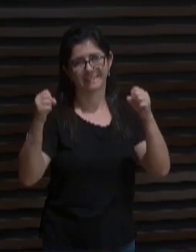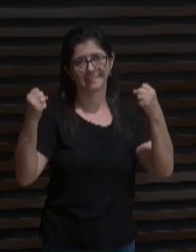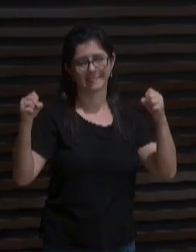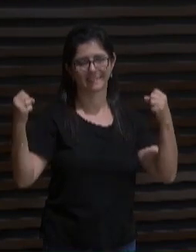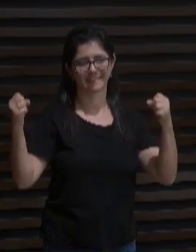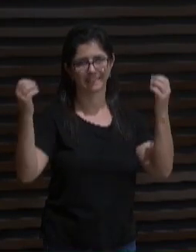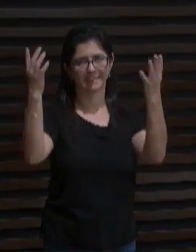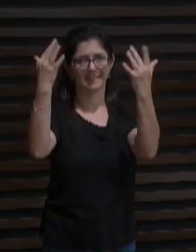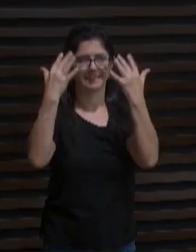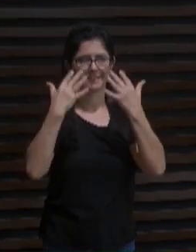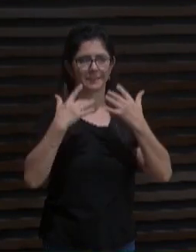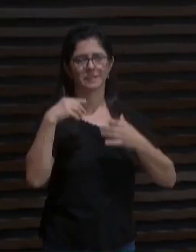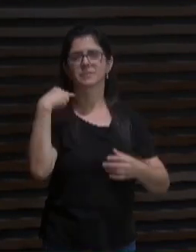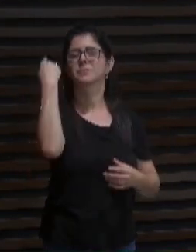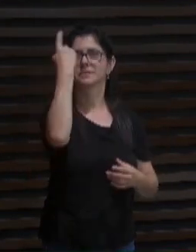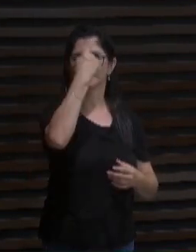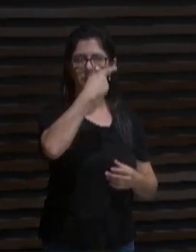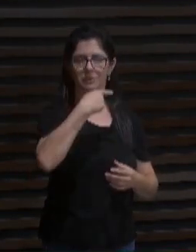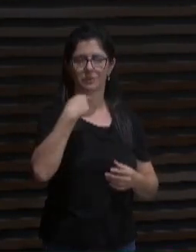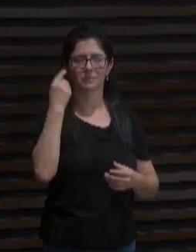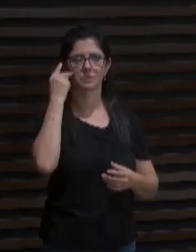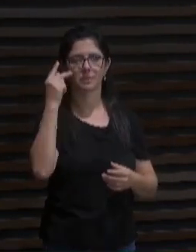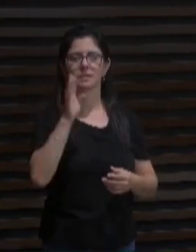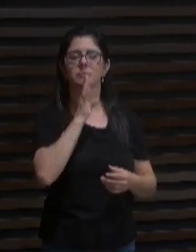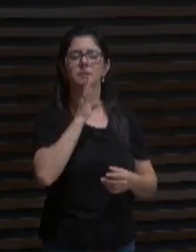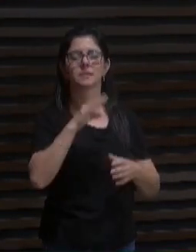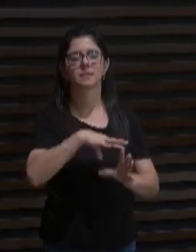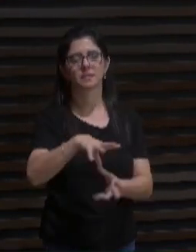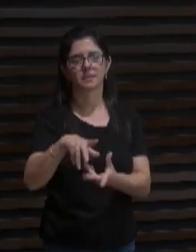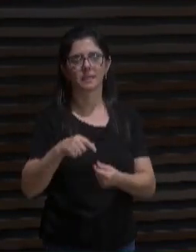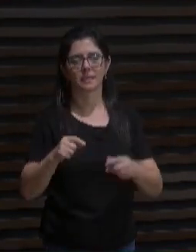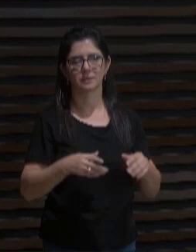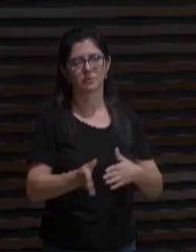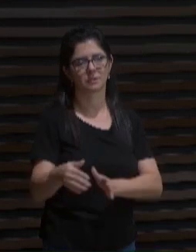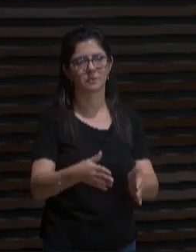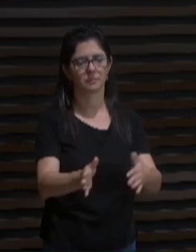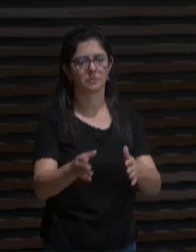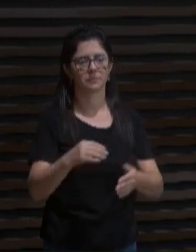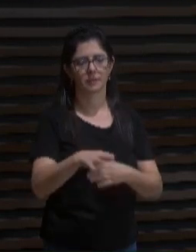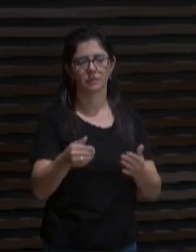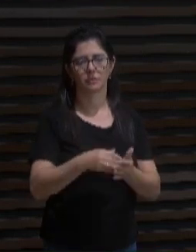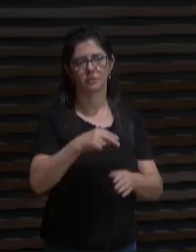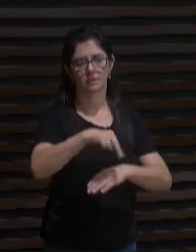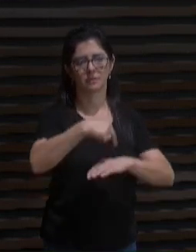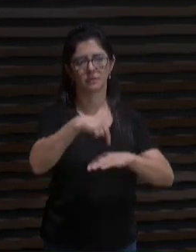rosto. Para que se conheça na terra o teu caminho e em todas as nações a tua